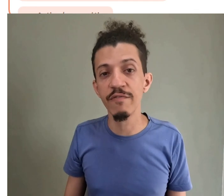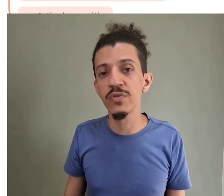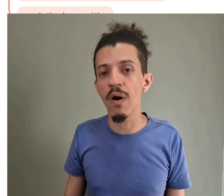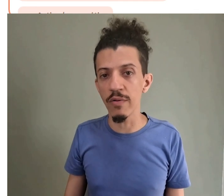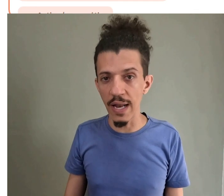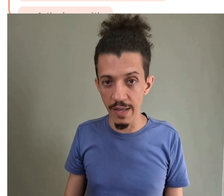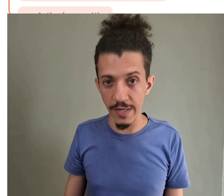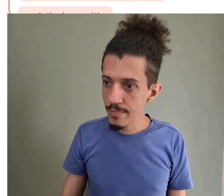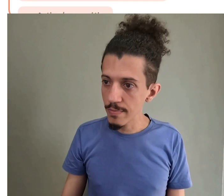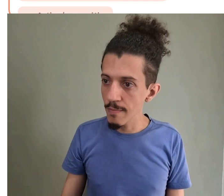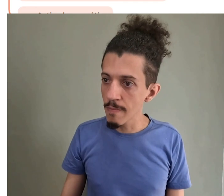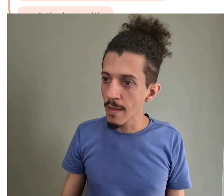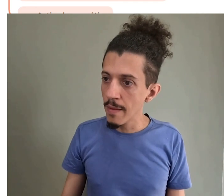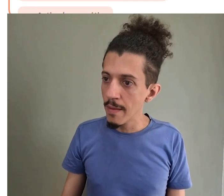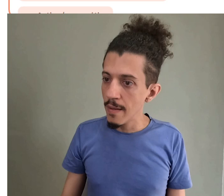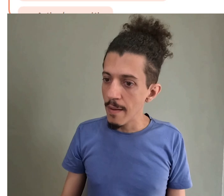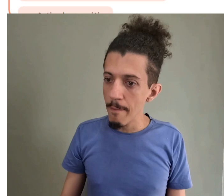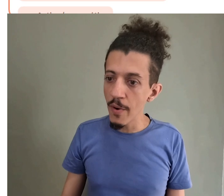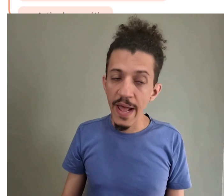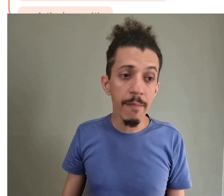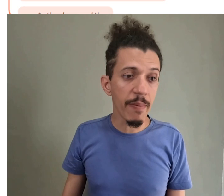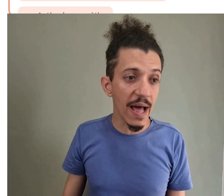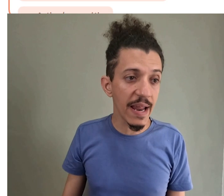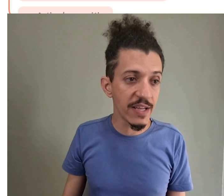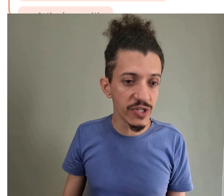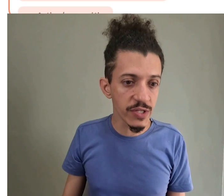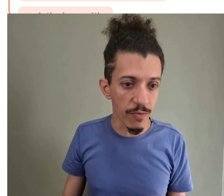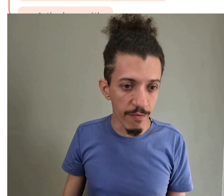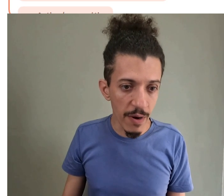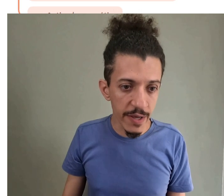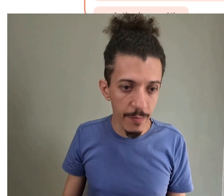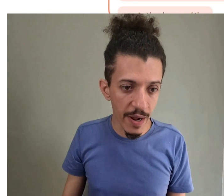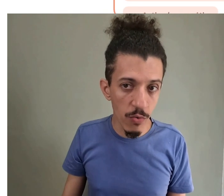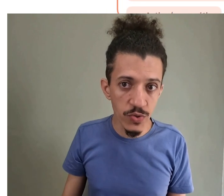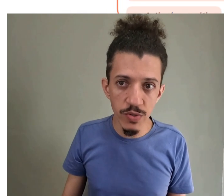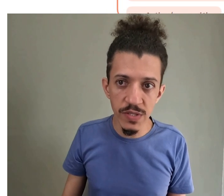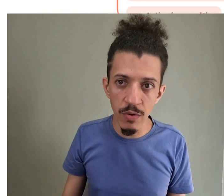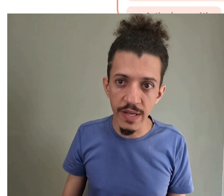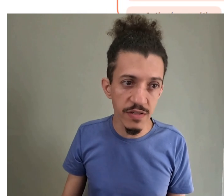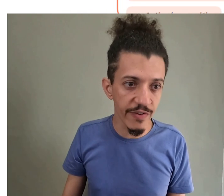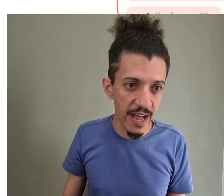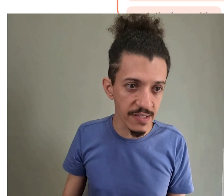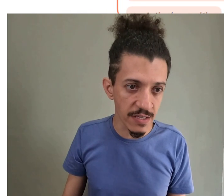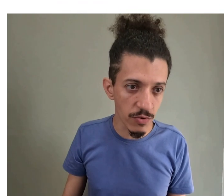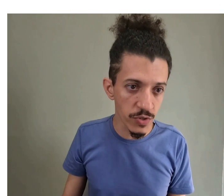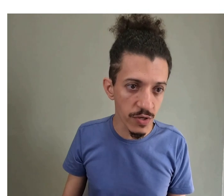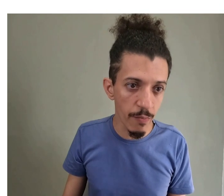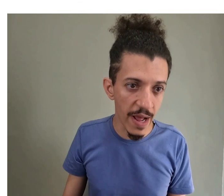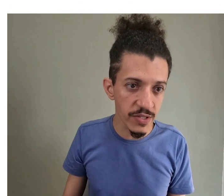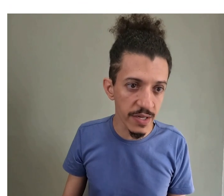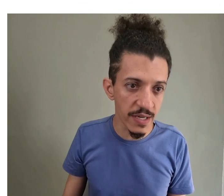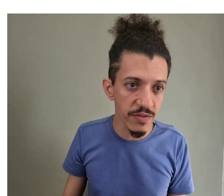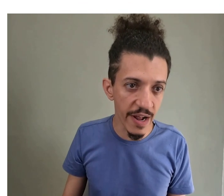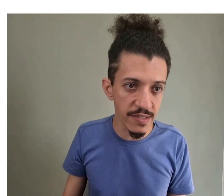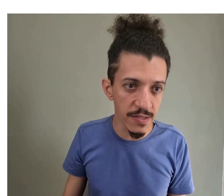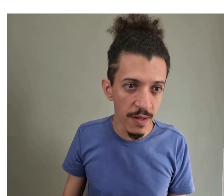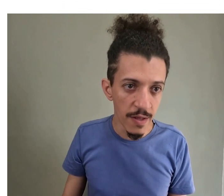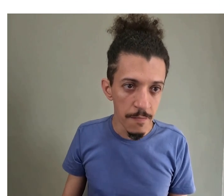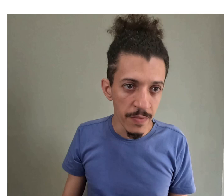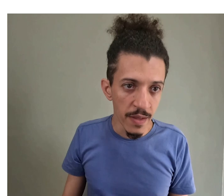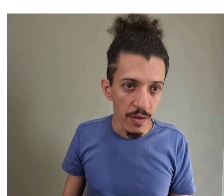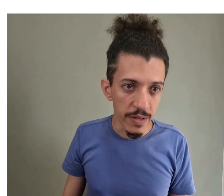gramática visual da Libras. Porém, para além disso, vamos aqui para a construção das frases, a construção prática aqui das